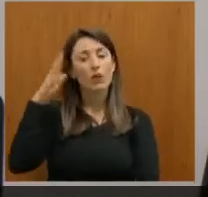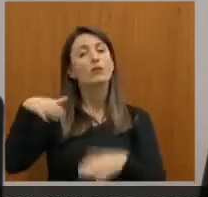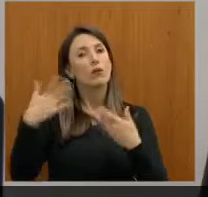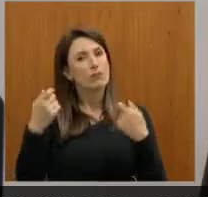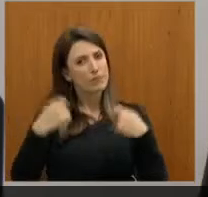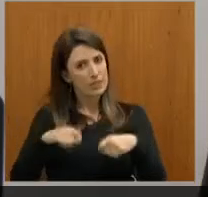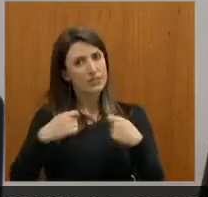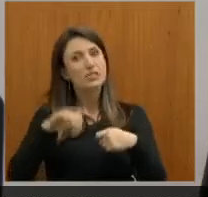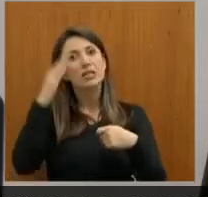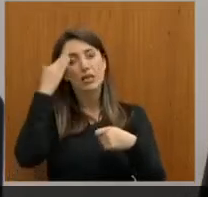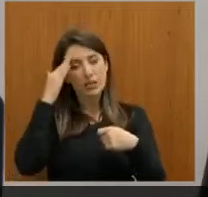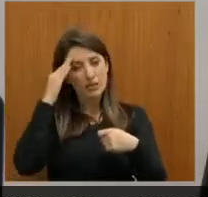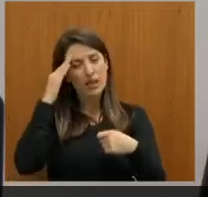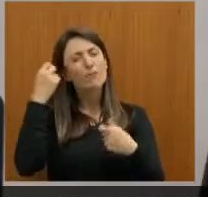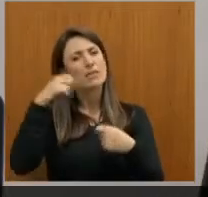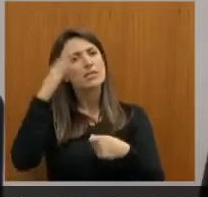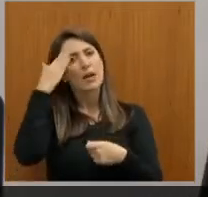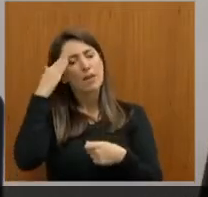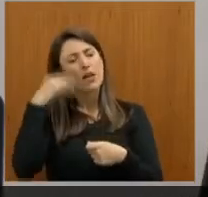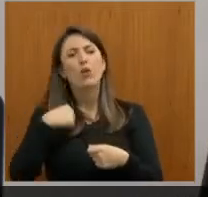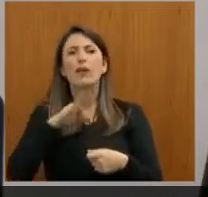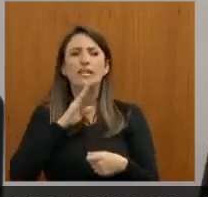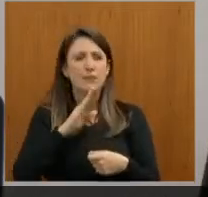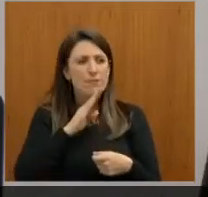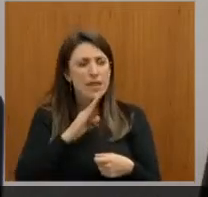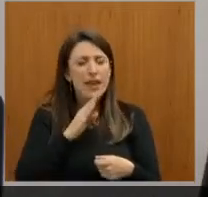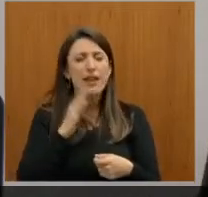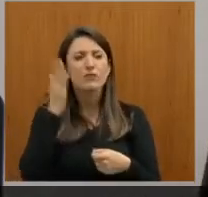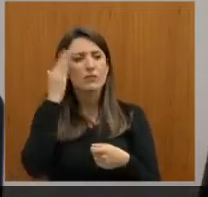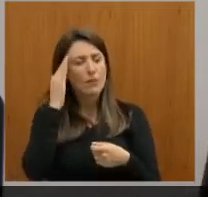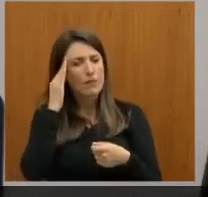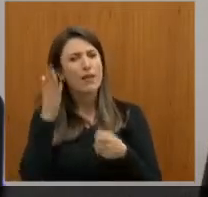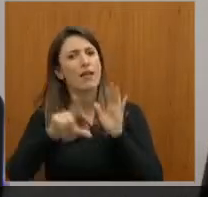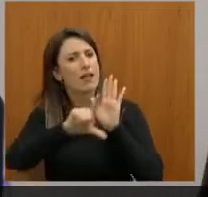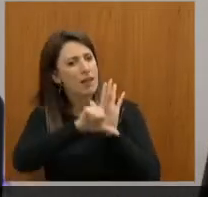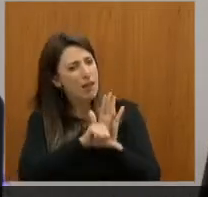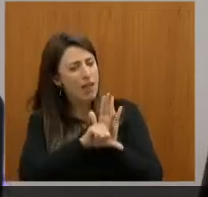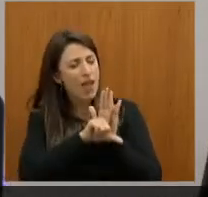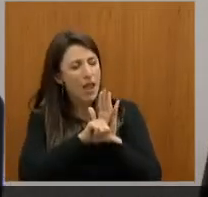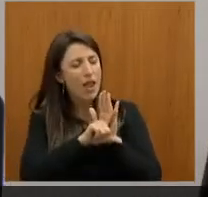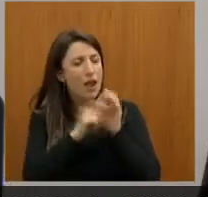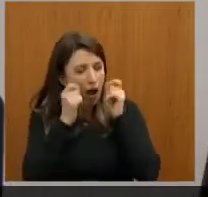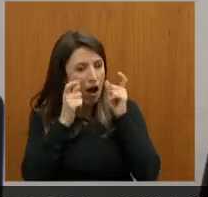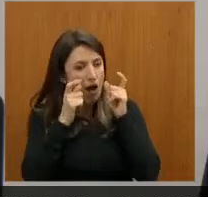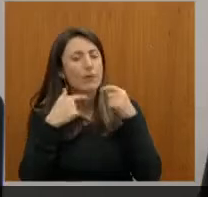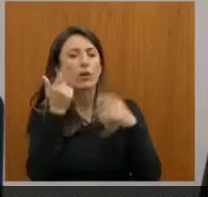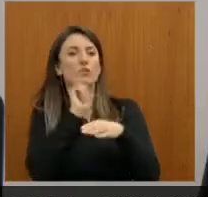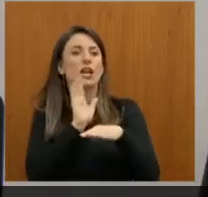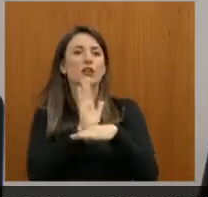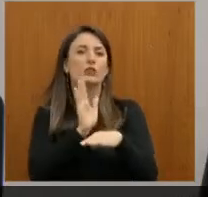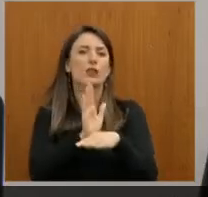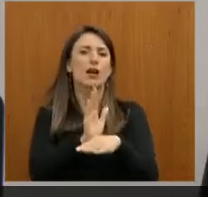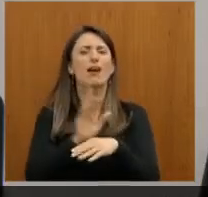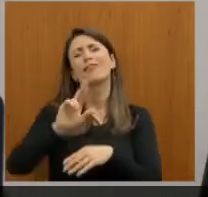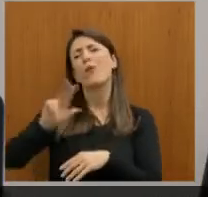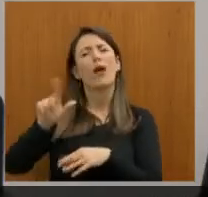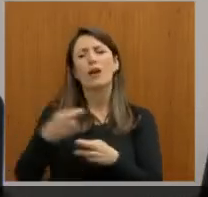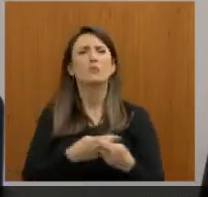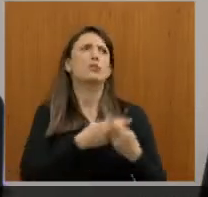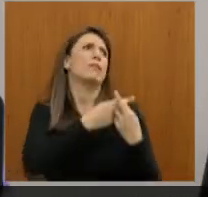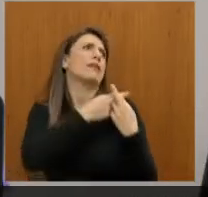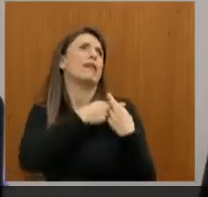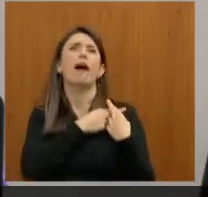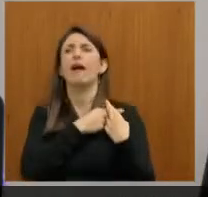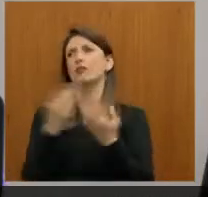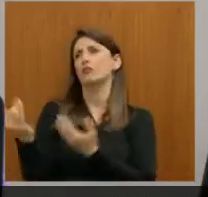até para ajudar não que esteja responsabilidade do Adolescente do jovem mas também não